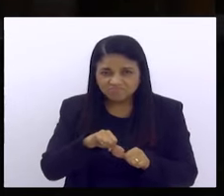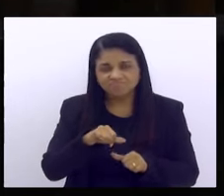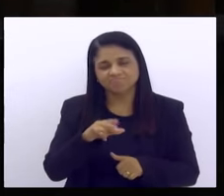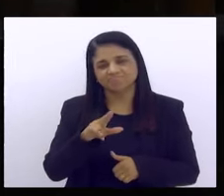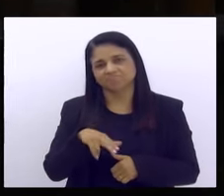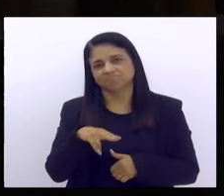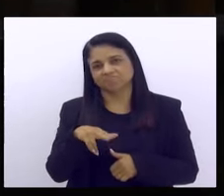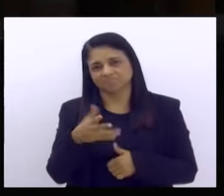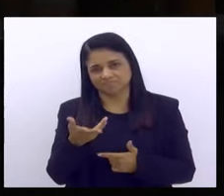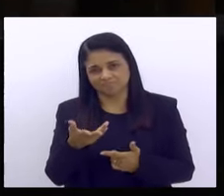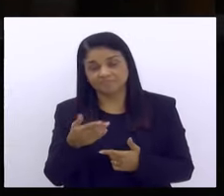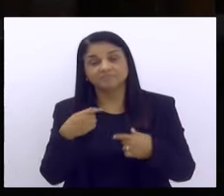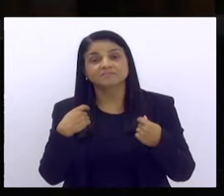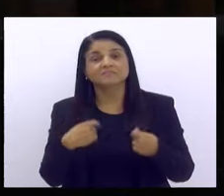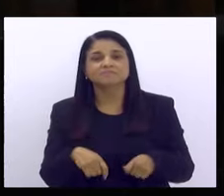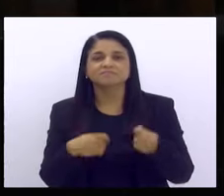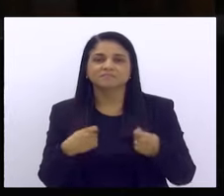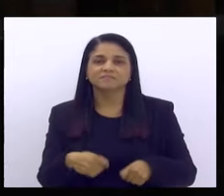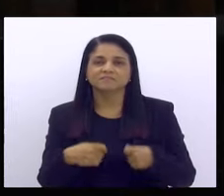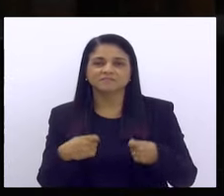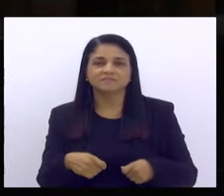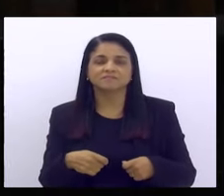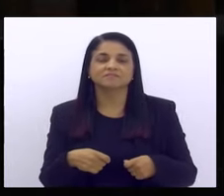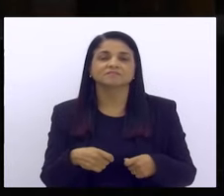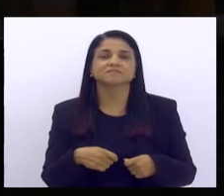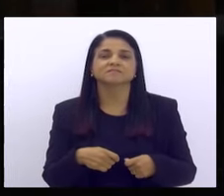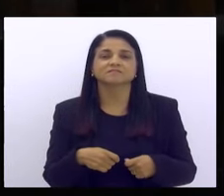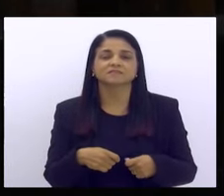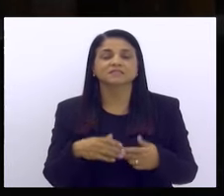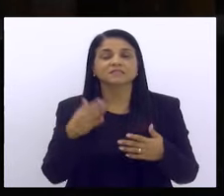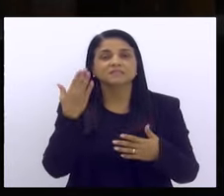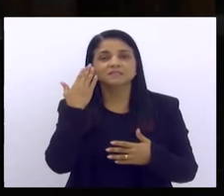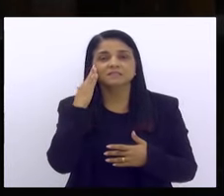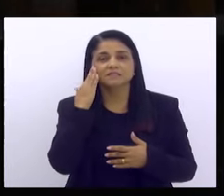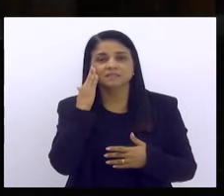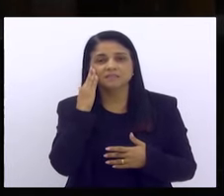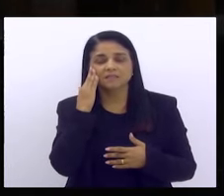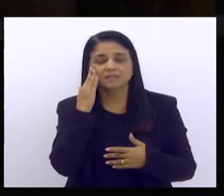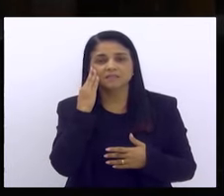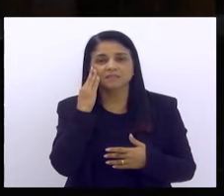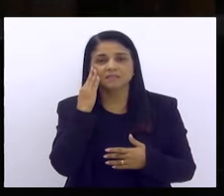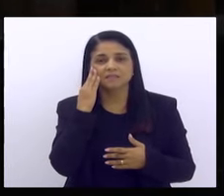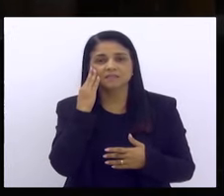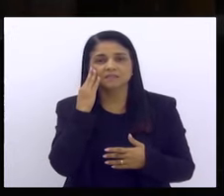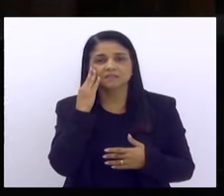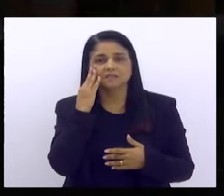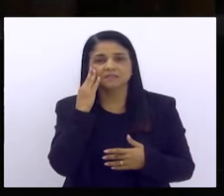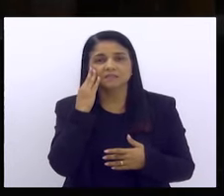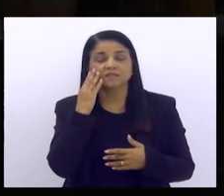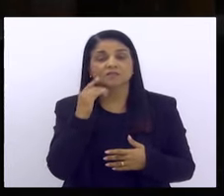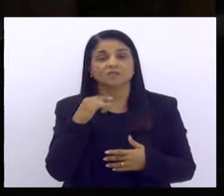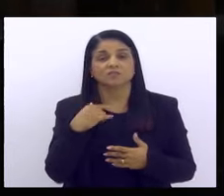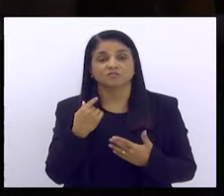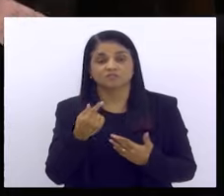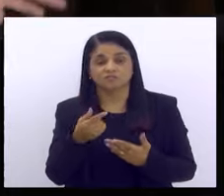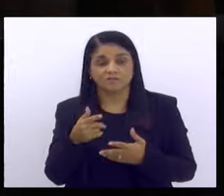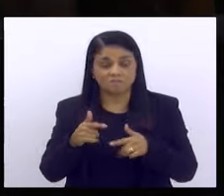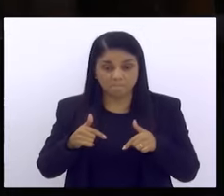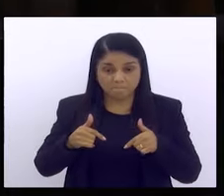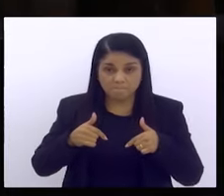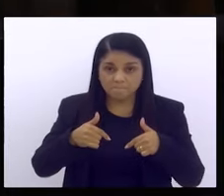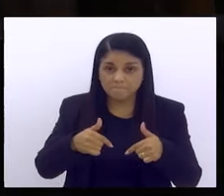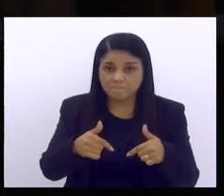mudar. A gente precisa, evidentemente, entender que quando a gente vê uma mega